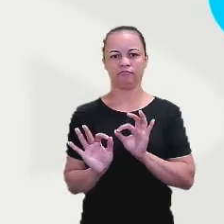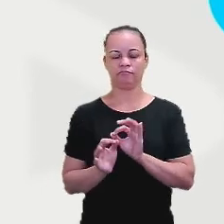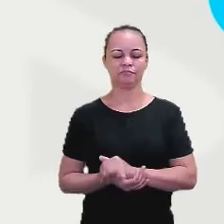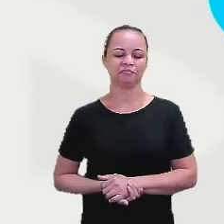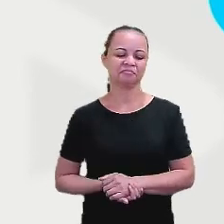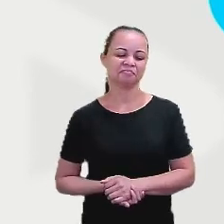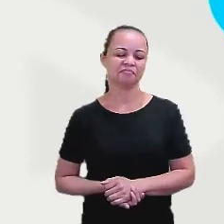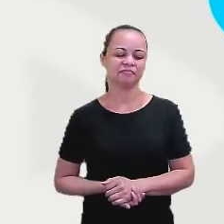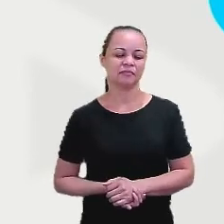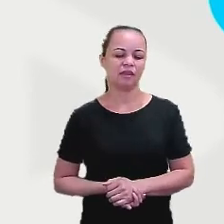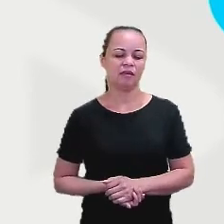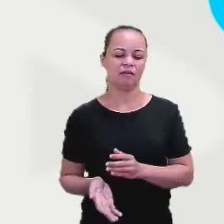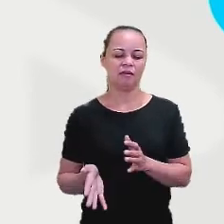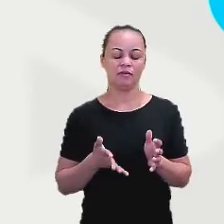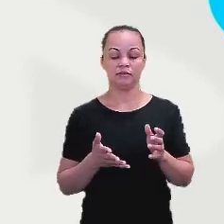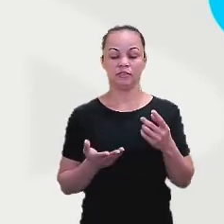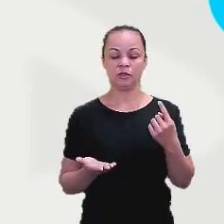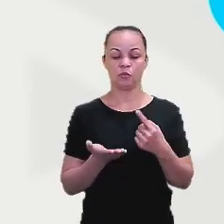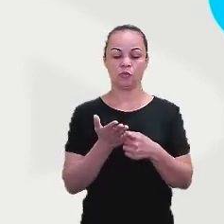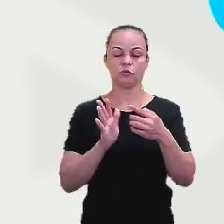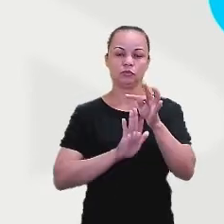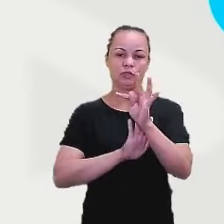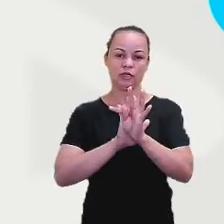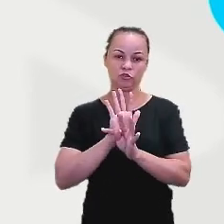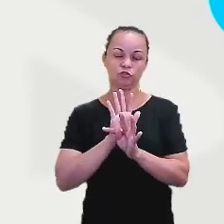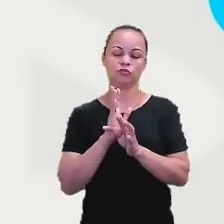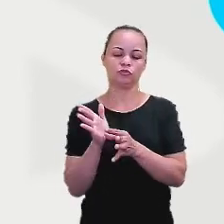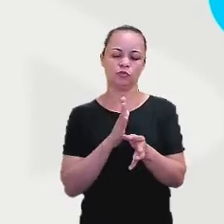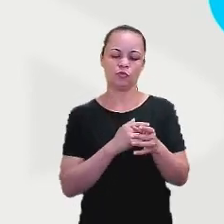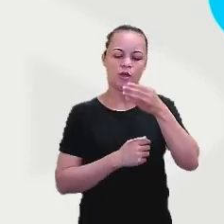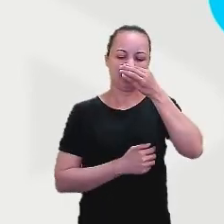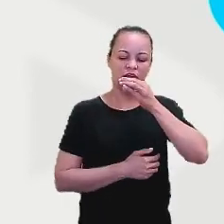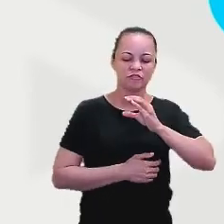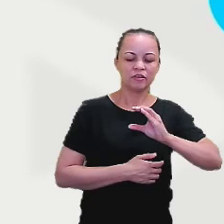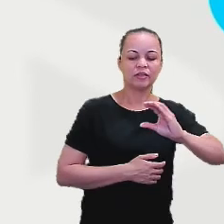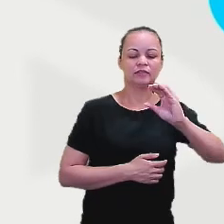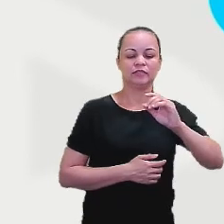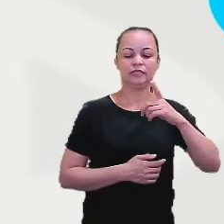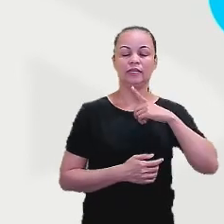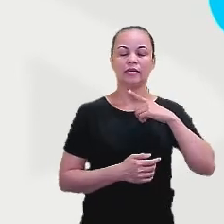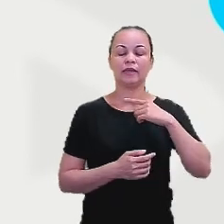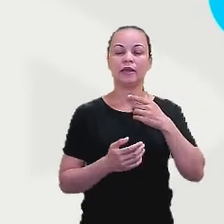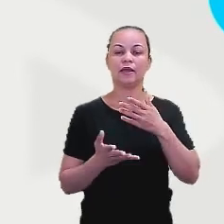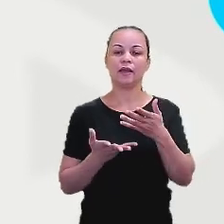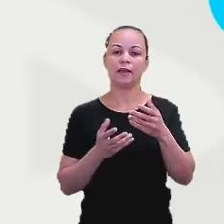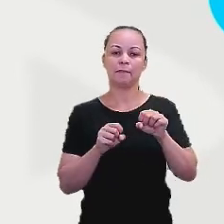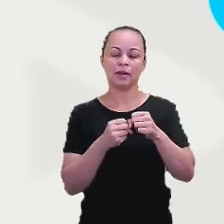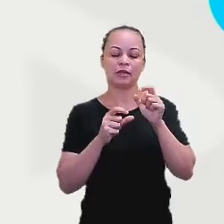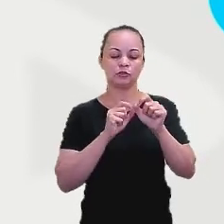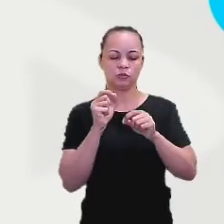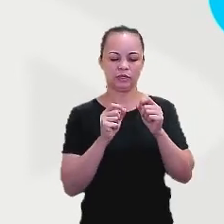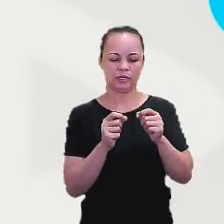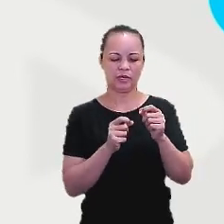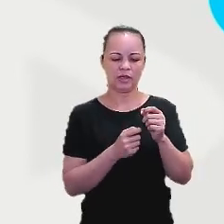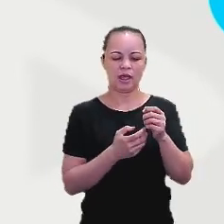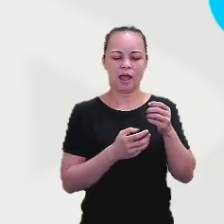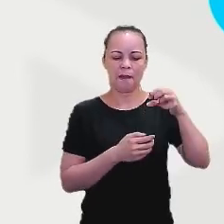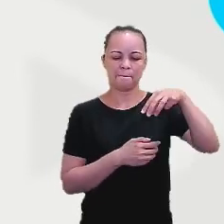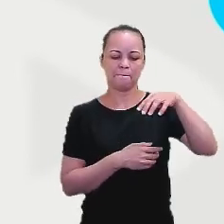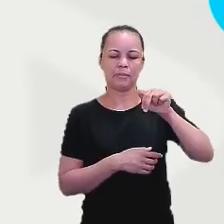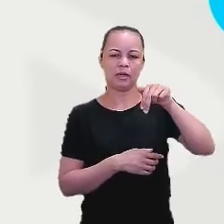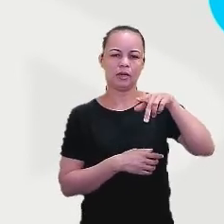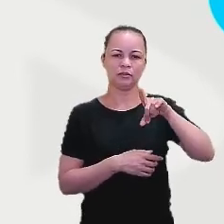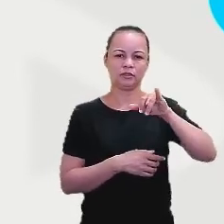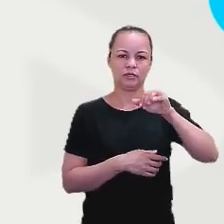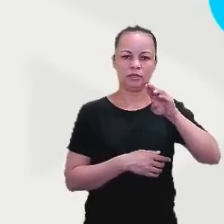Então, de acordo com o texto, o elefante tinha quebrado o elefante, a mandíbula, o queixo, uma presa ou um